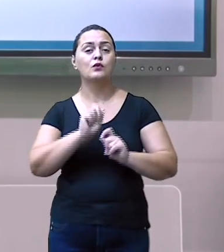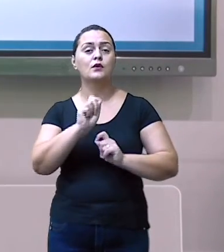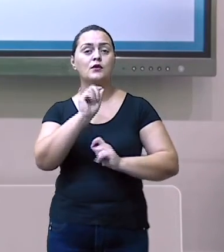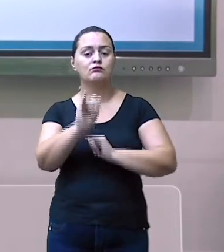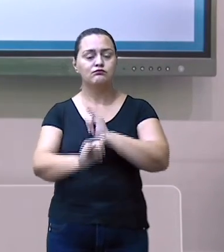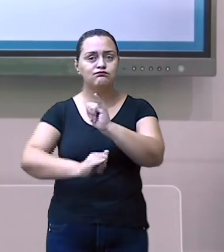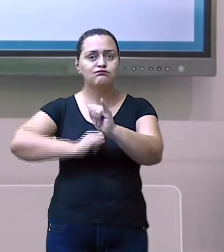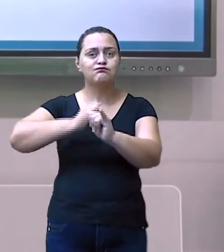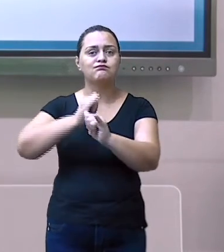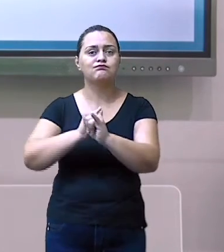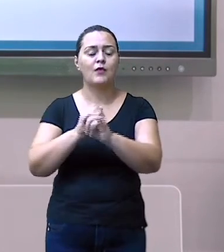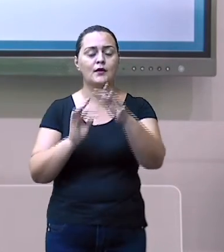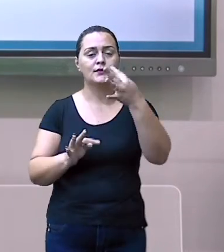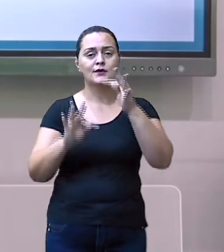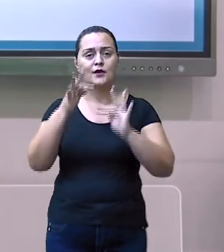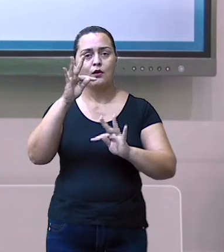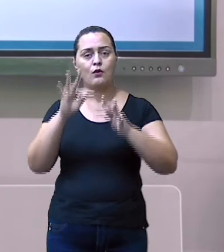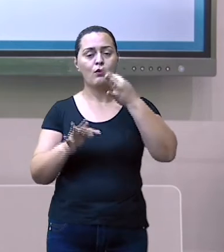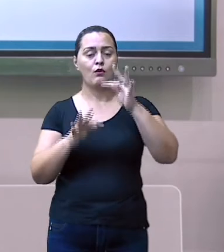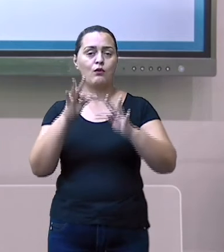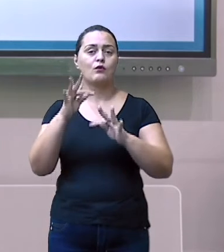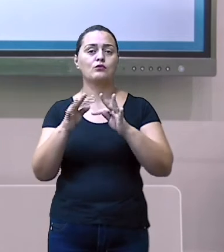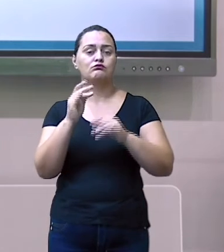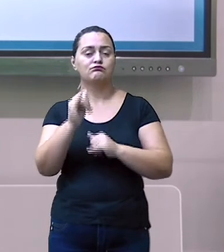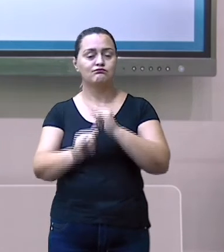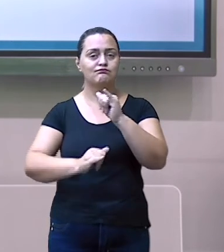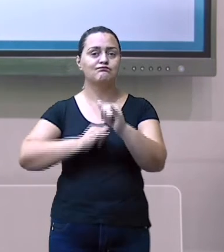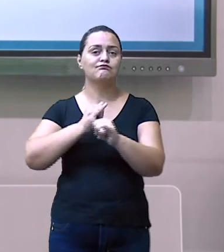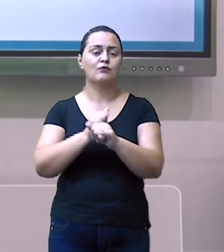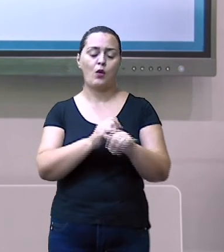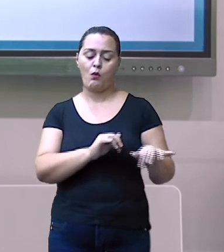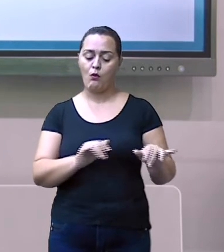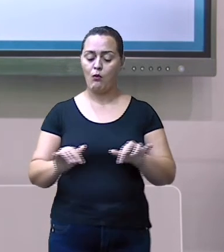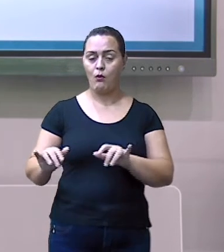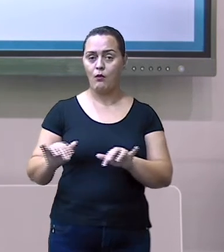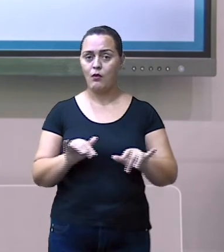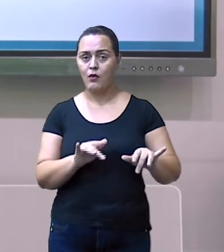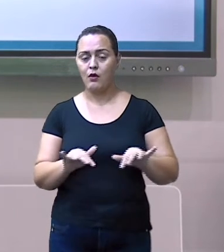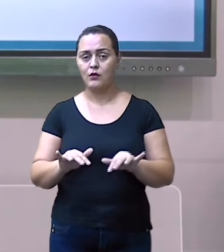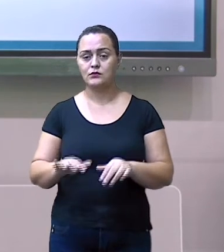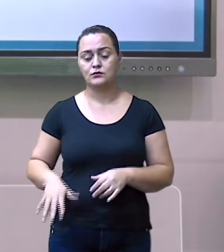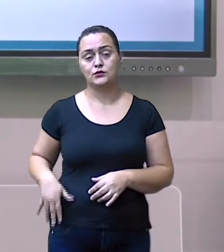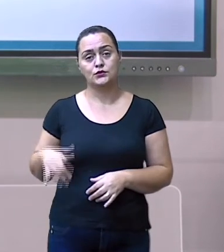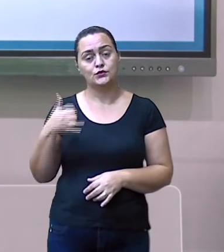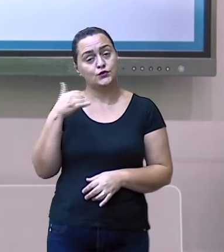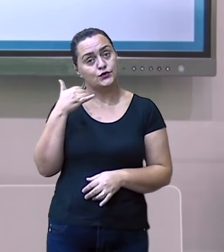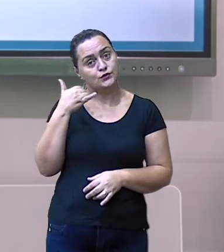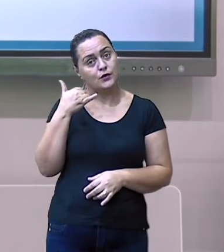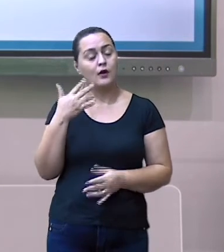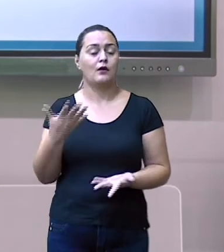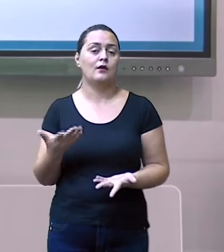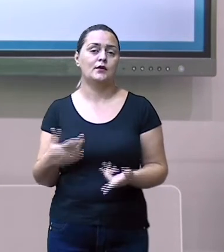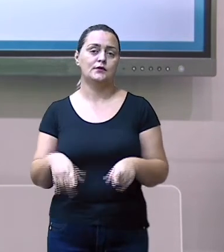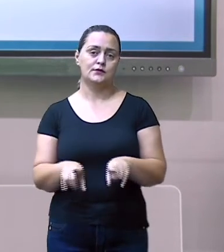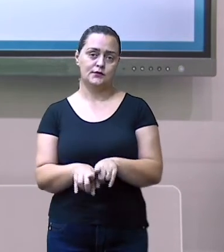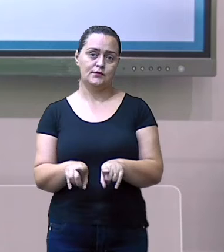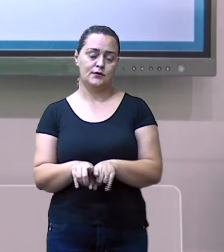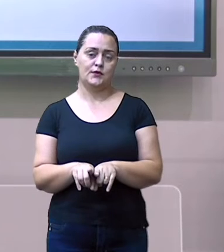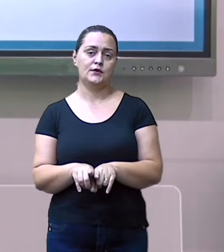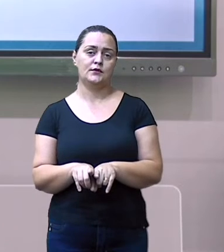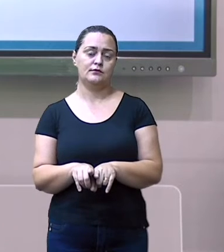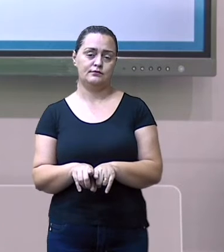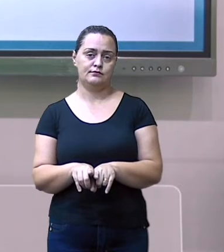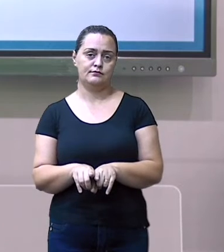Então, o meio de comunicação que eu mais utilizo é o computador, o celular, é a linguagem hoje que mais